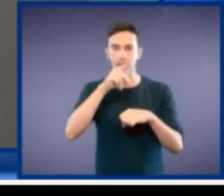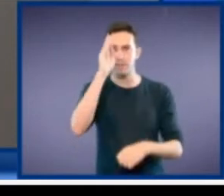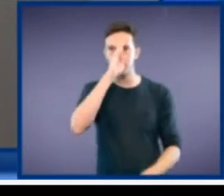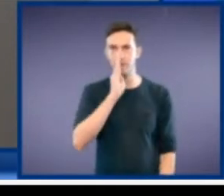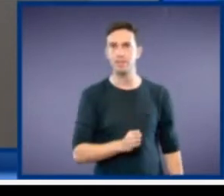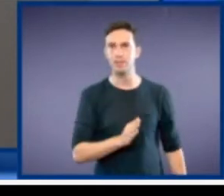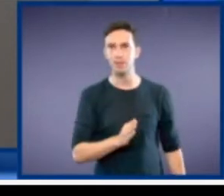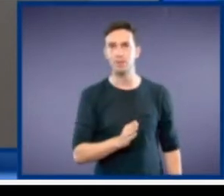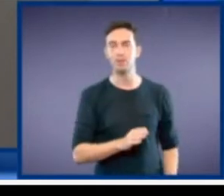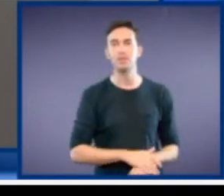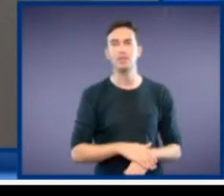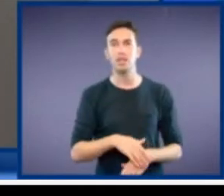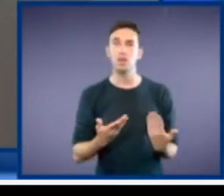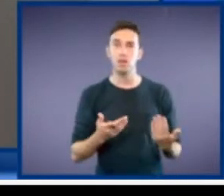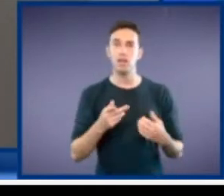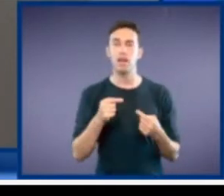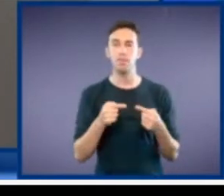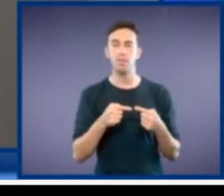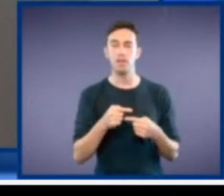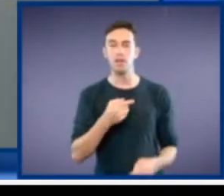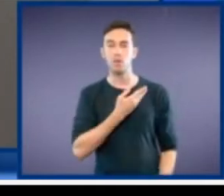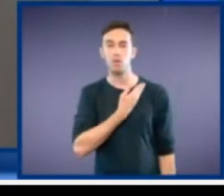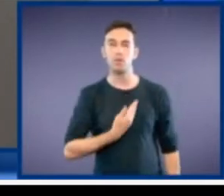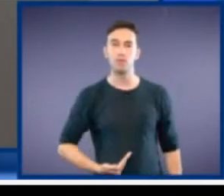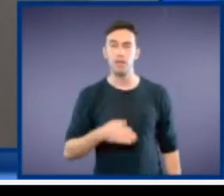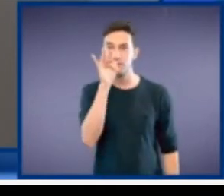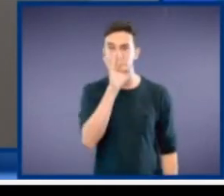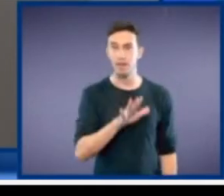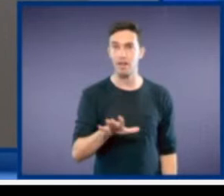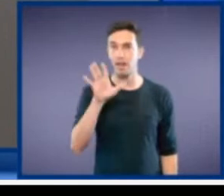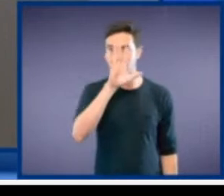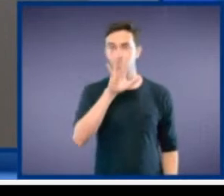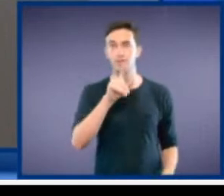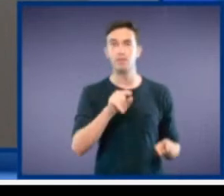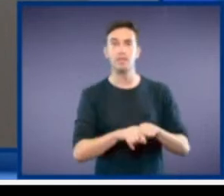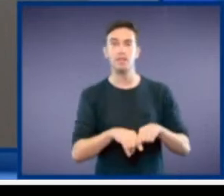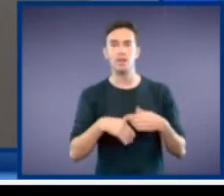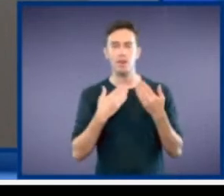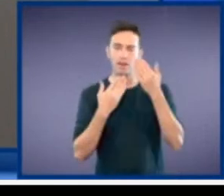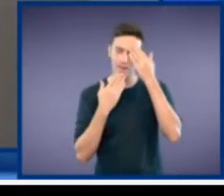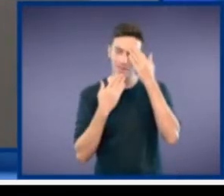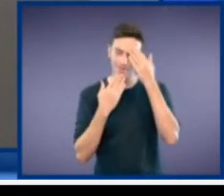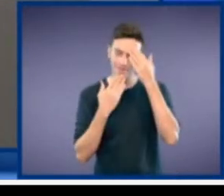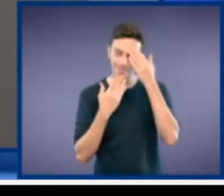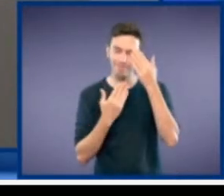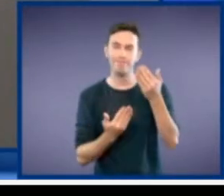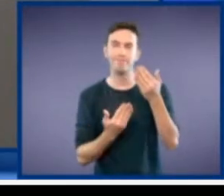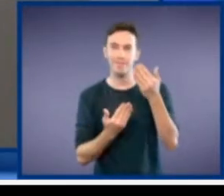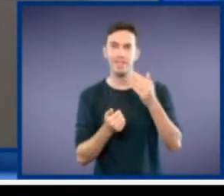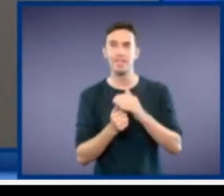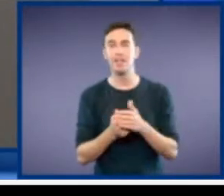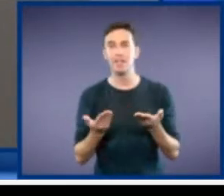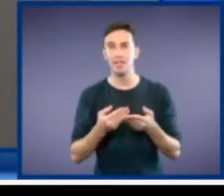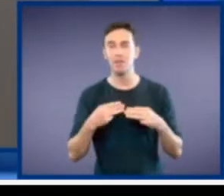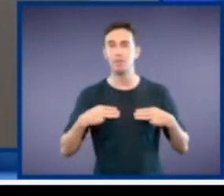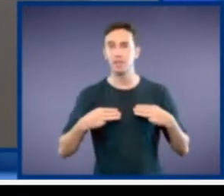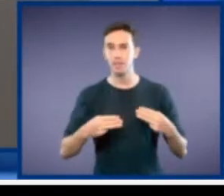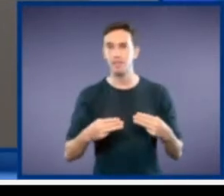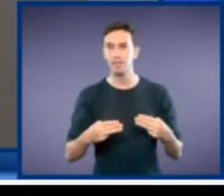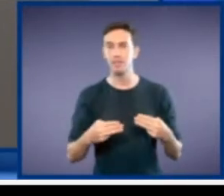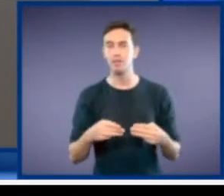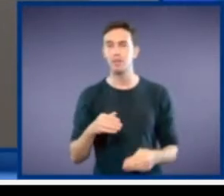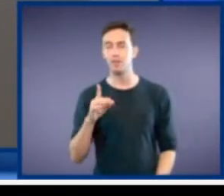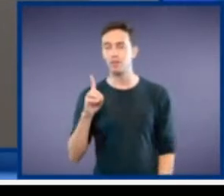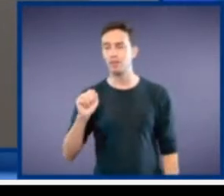O Estado brasileiro significa o governo federal, e aqui eu agradeço a presença do ministro Daniel Ferreira,